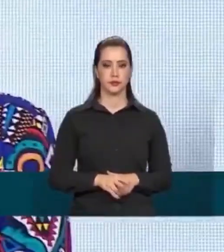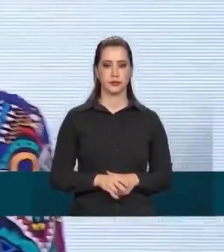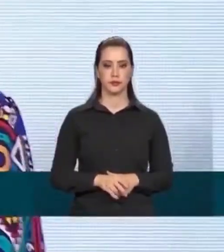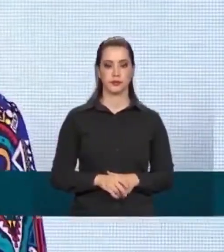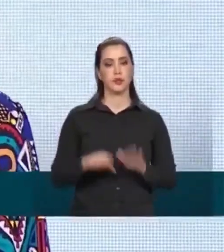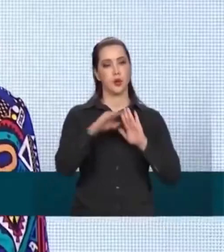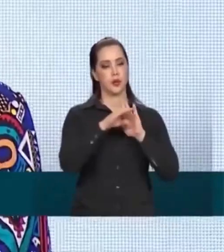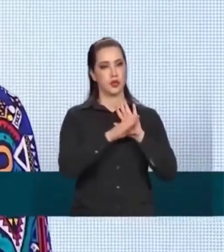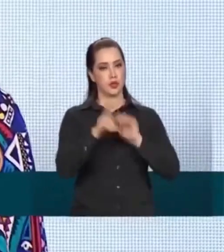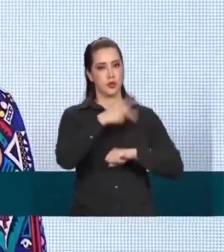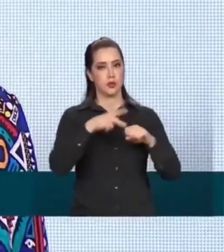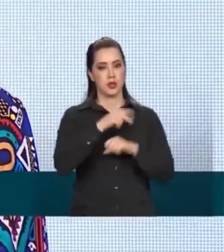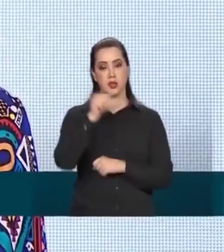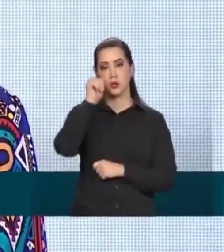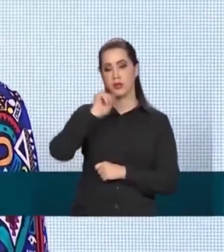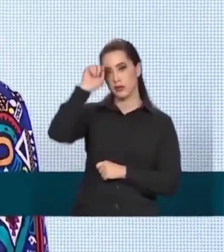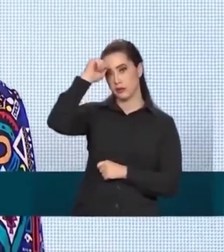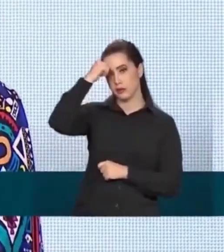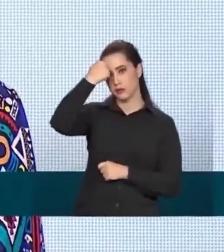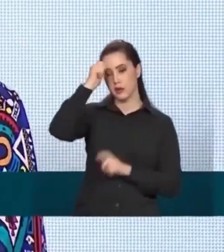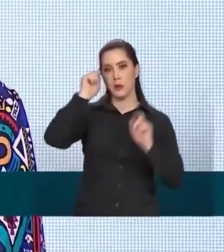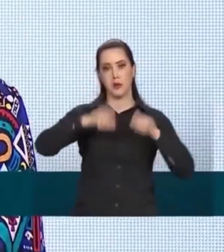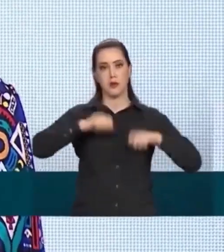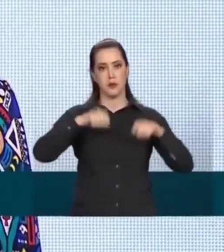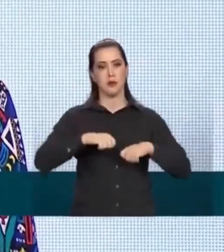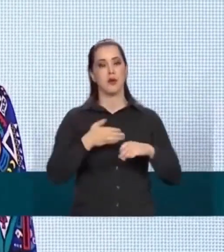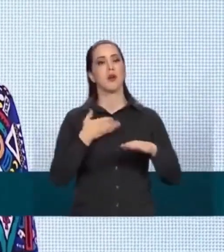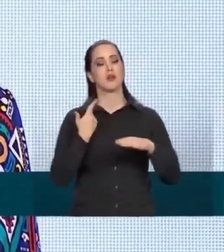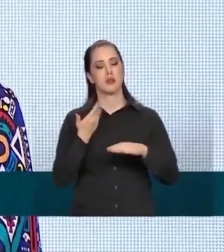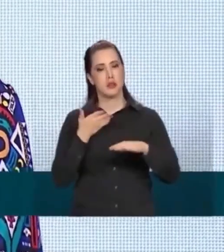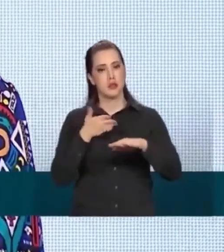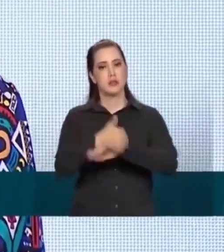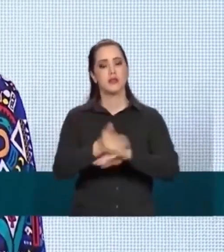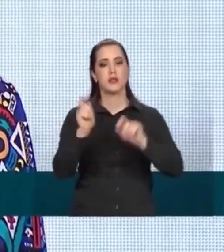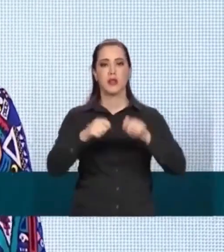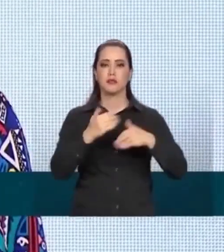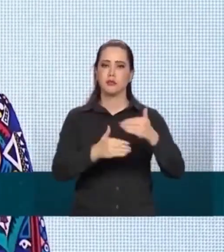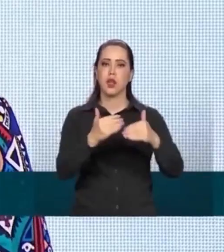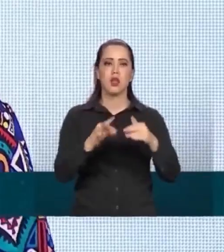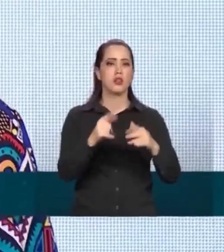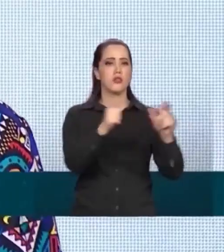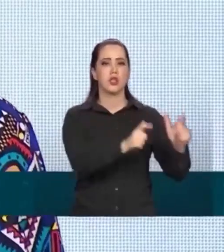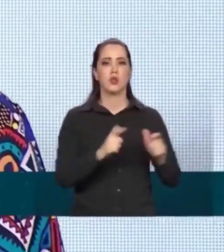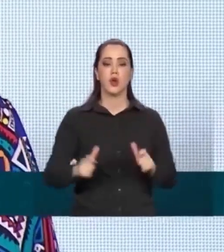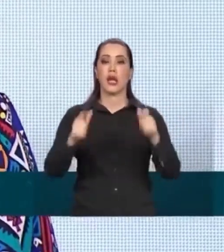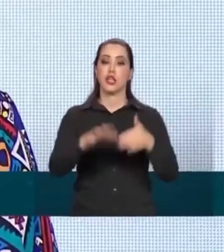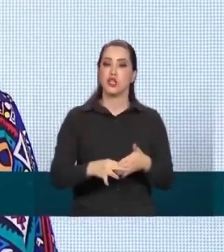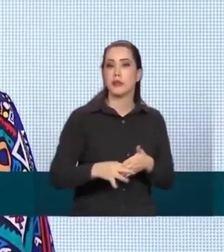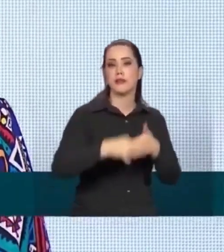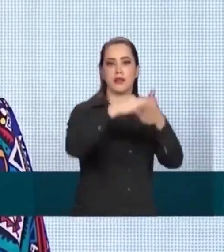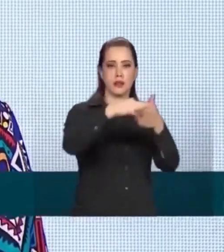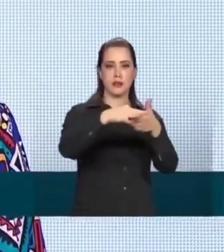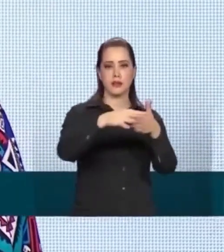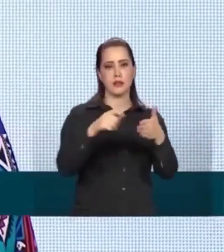um projeto de país onde uma mulher negra possa acessar e permanecer em diferentes espaços de tomar as decisão